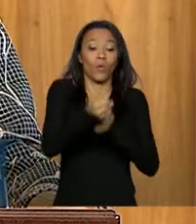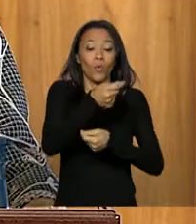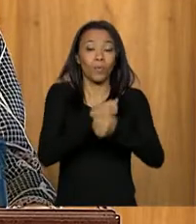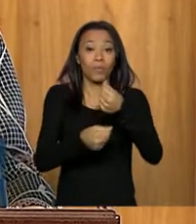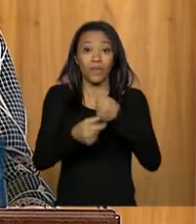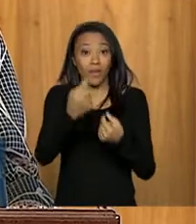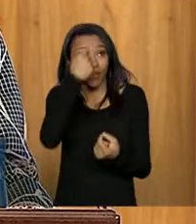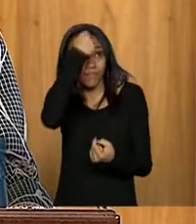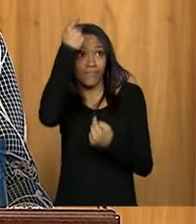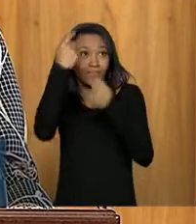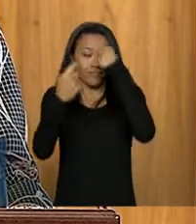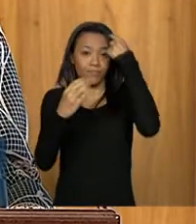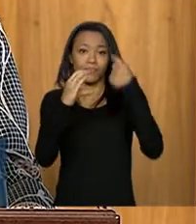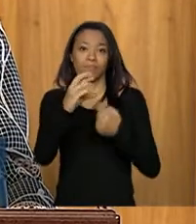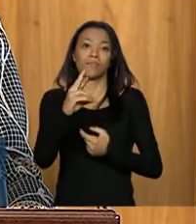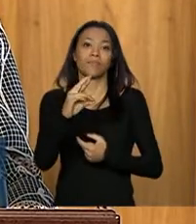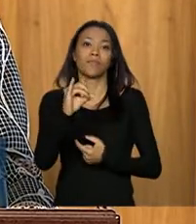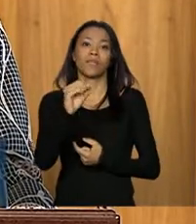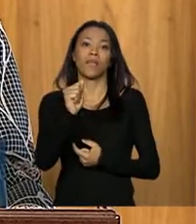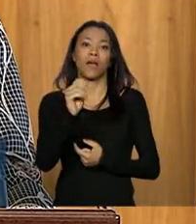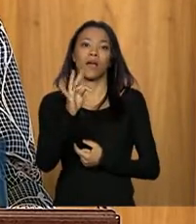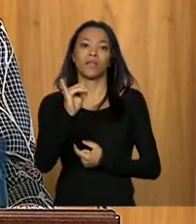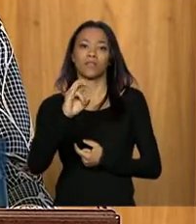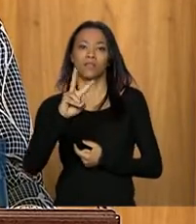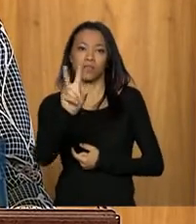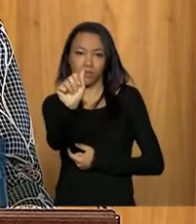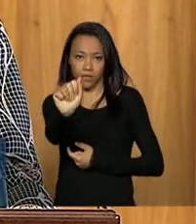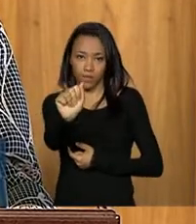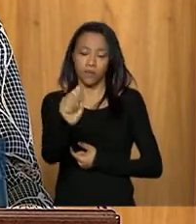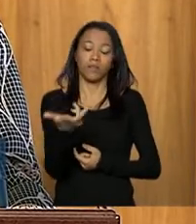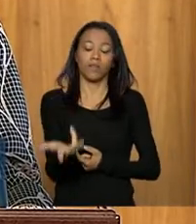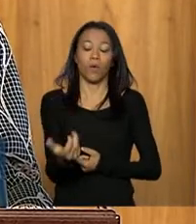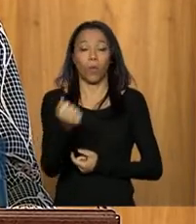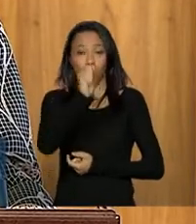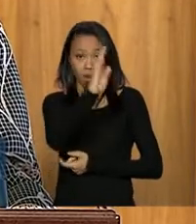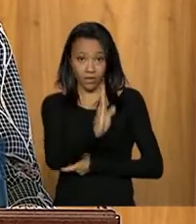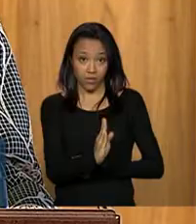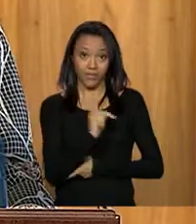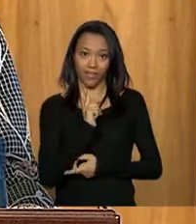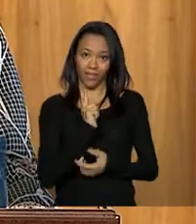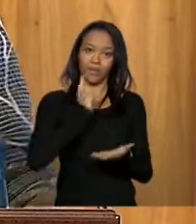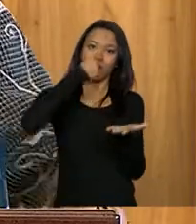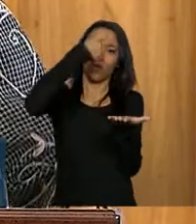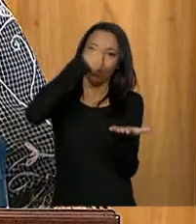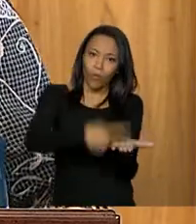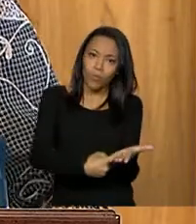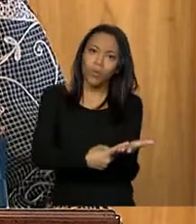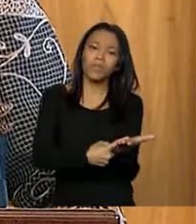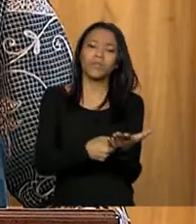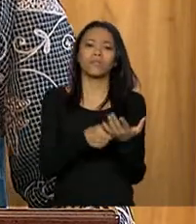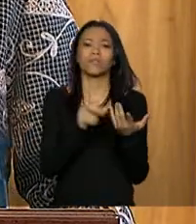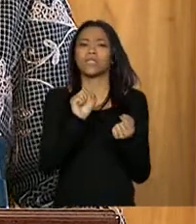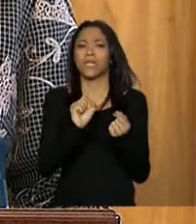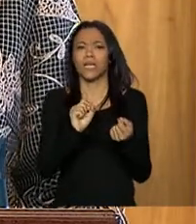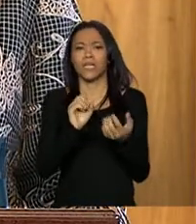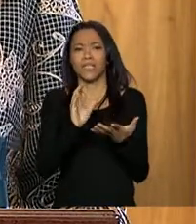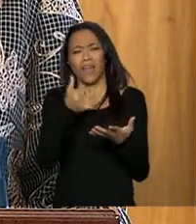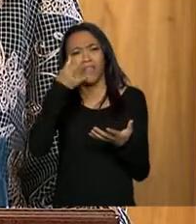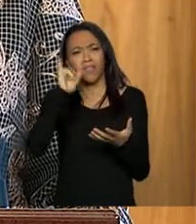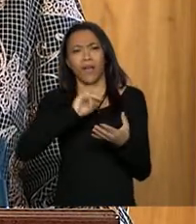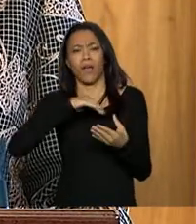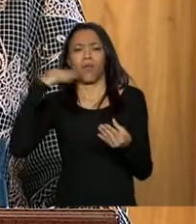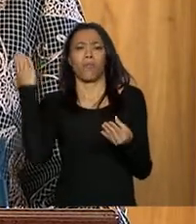E o Brasil tem um extremo compromisso com a questão da desburocratização e